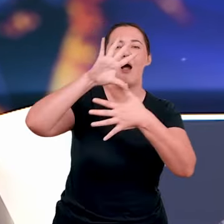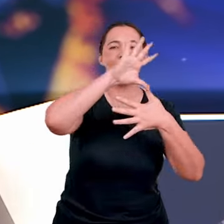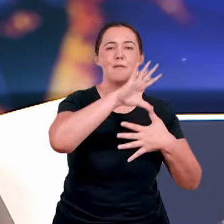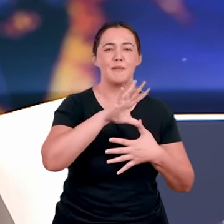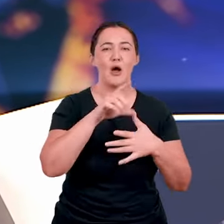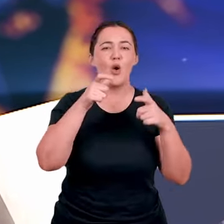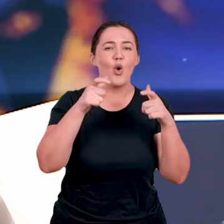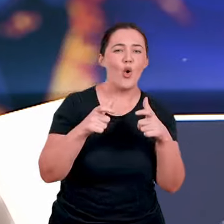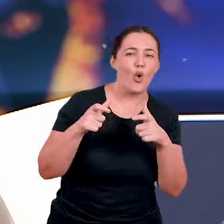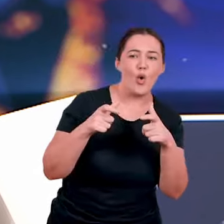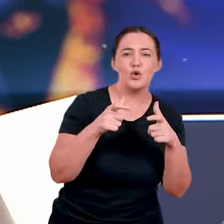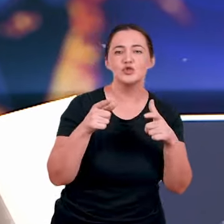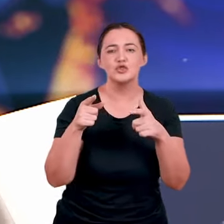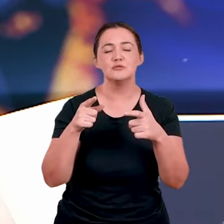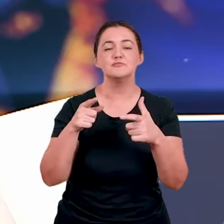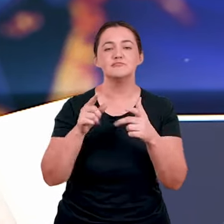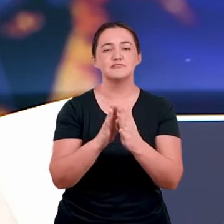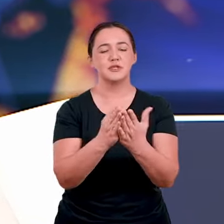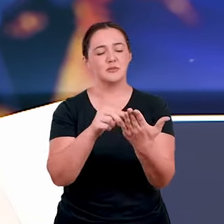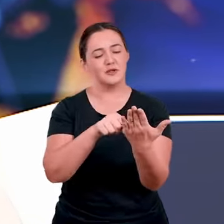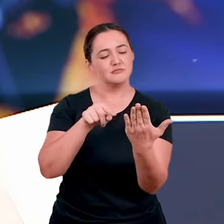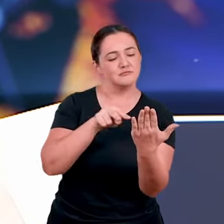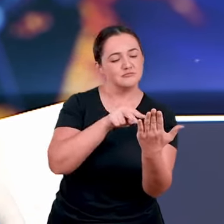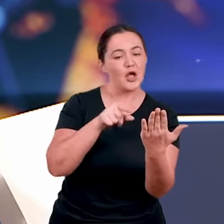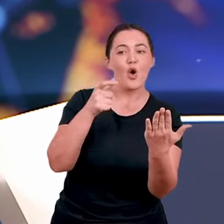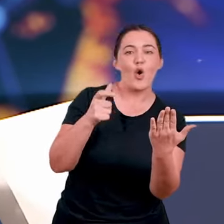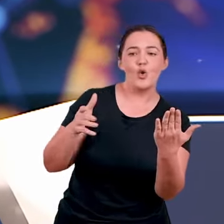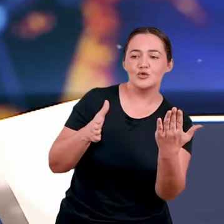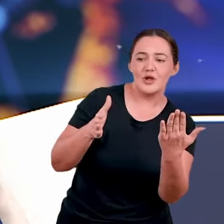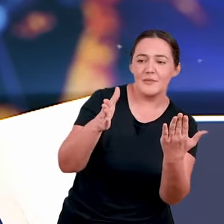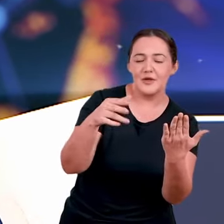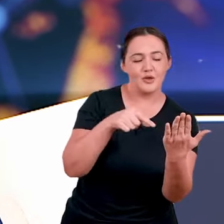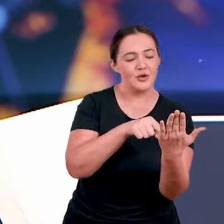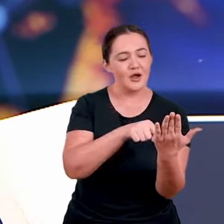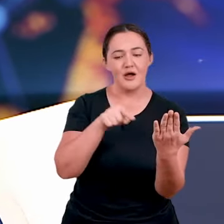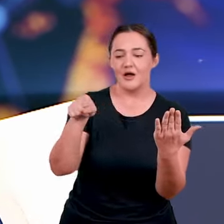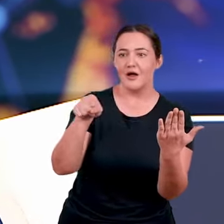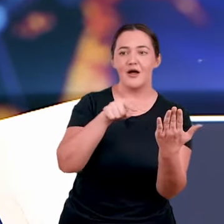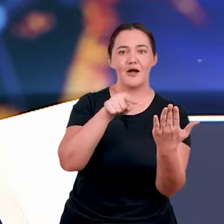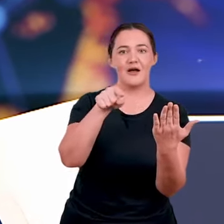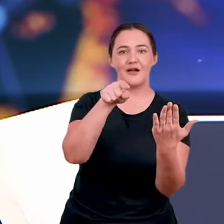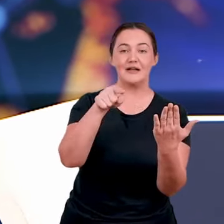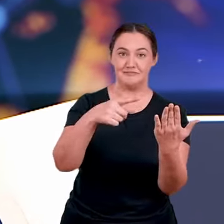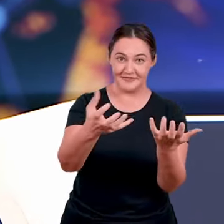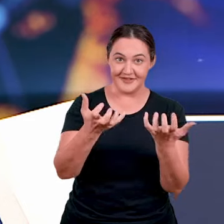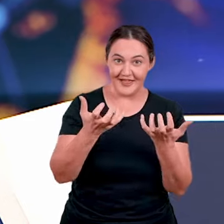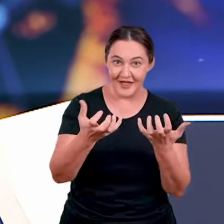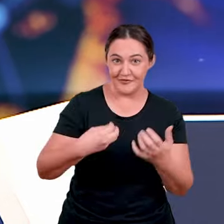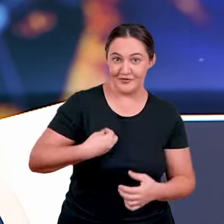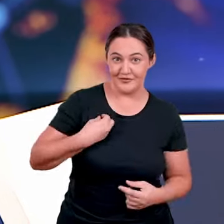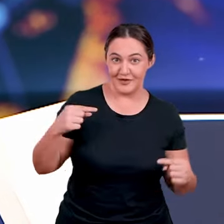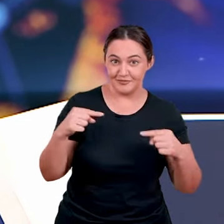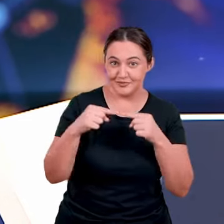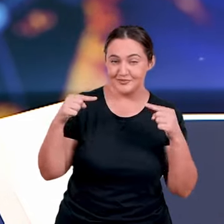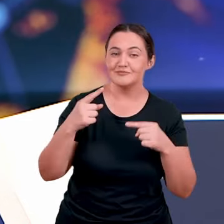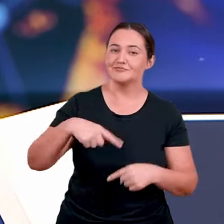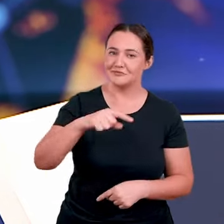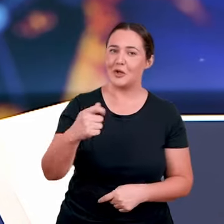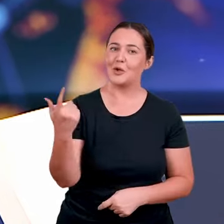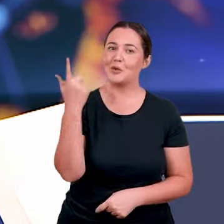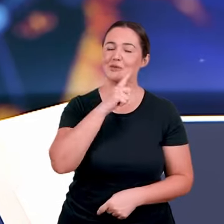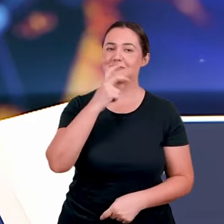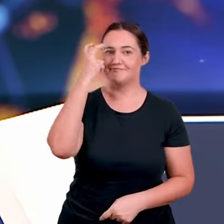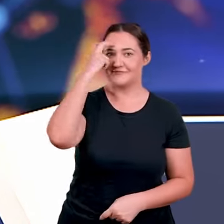que mostra exatamente por onde devemos caminhar. Se nós decidirmos viver de acordo com a palavra, seremos